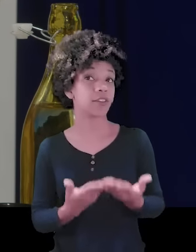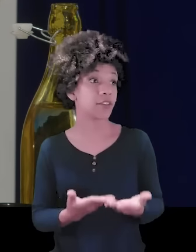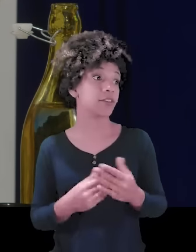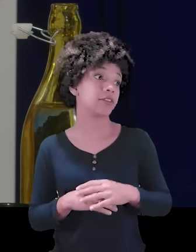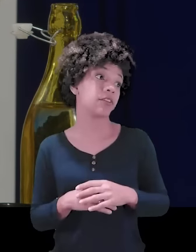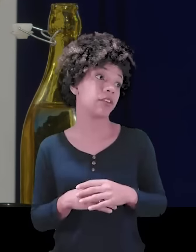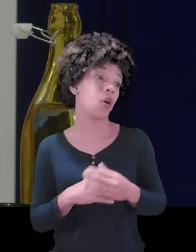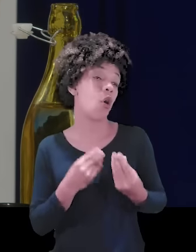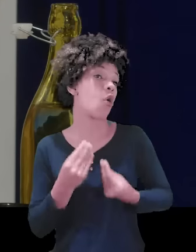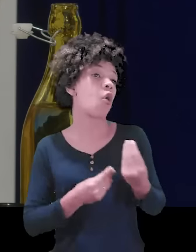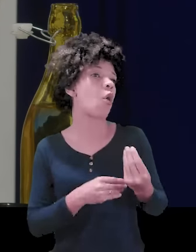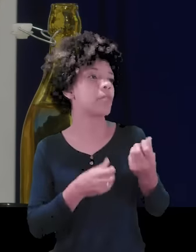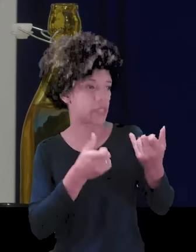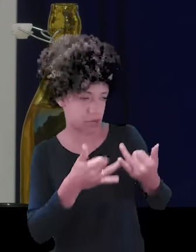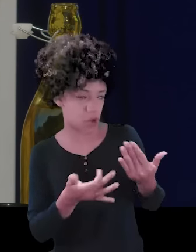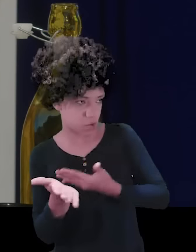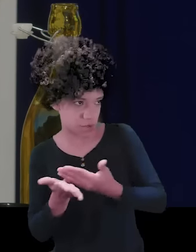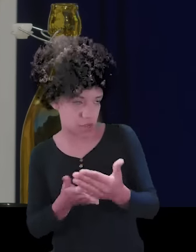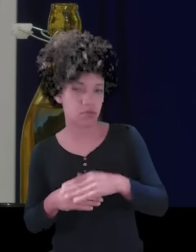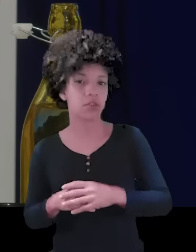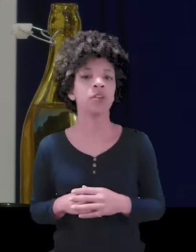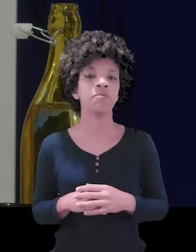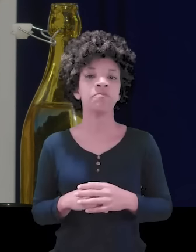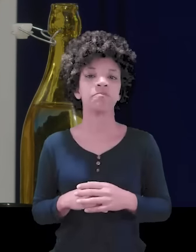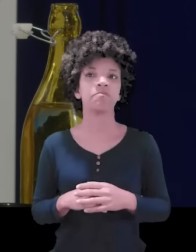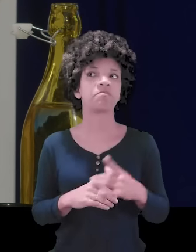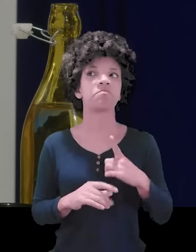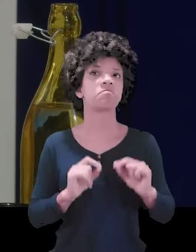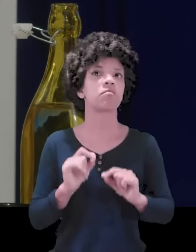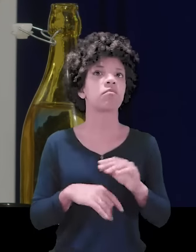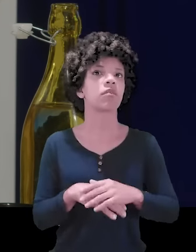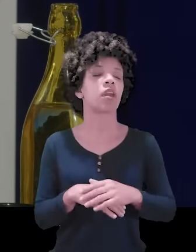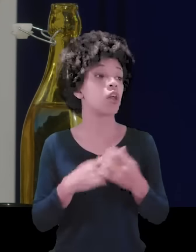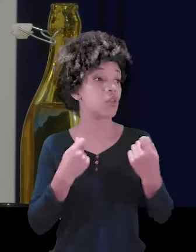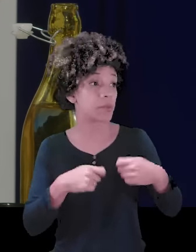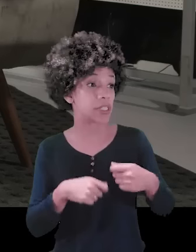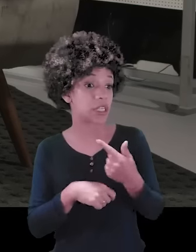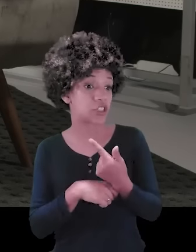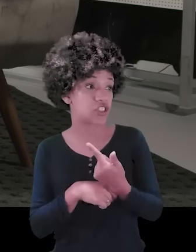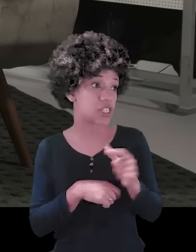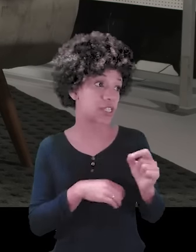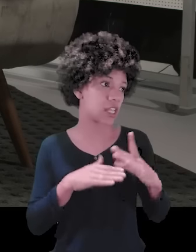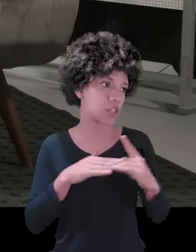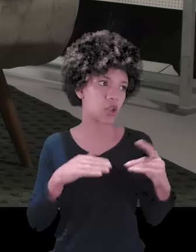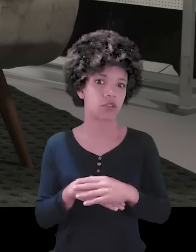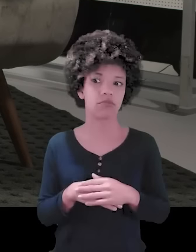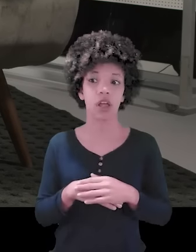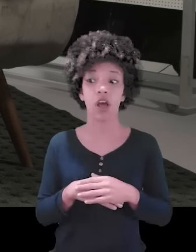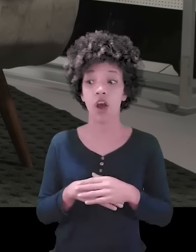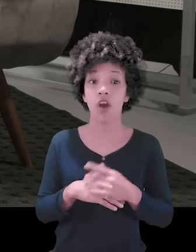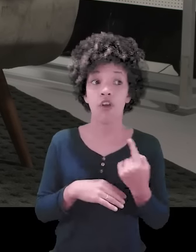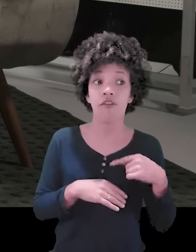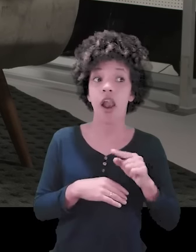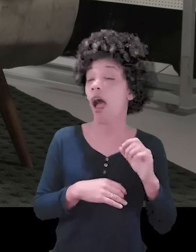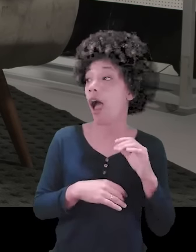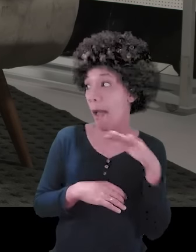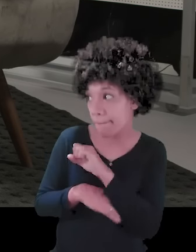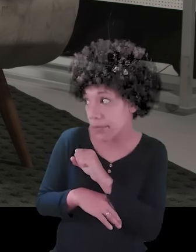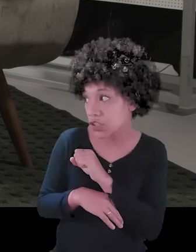ela como que a gente falou desde o começo né É tô precisando de 100 Vou lá rapidinho na casa do cara